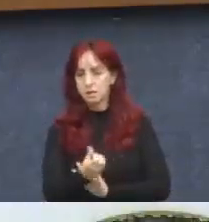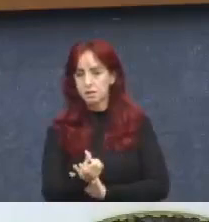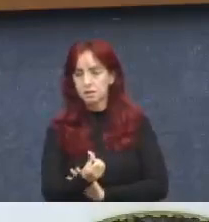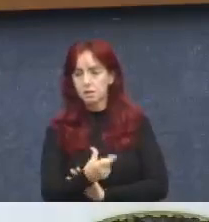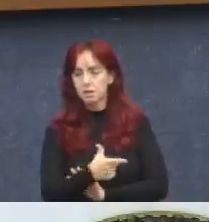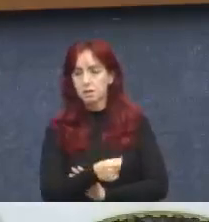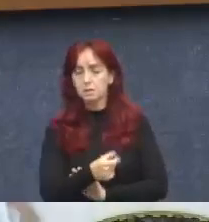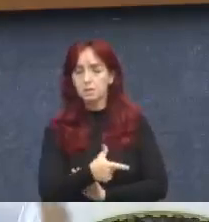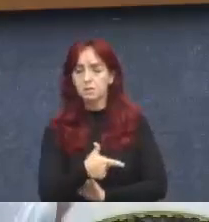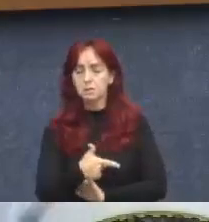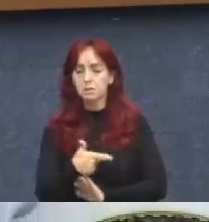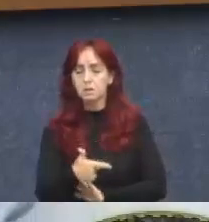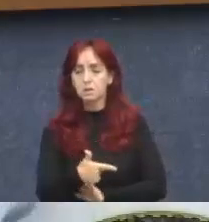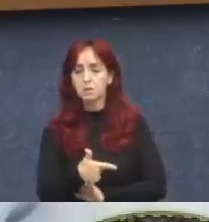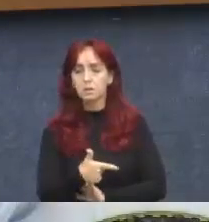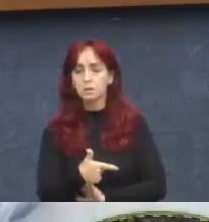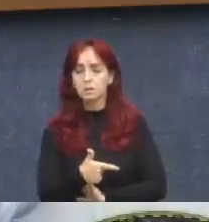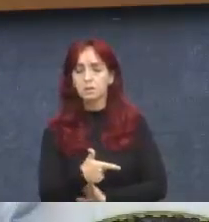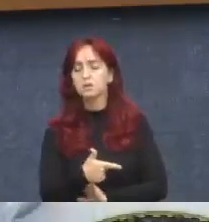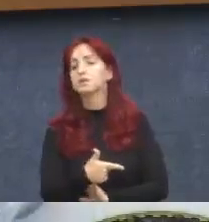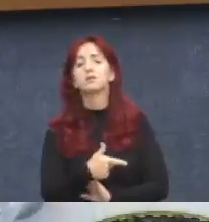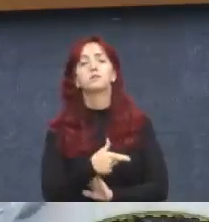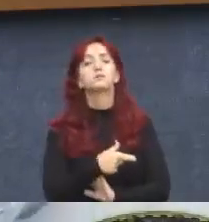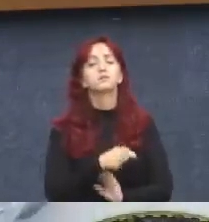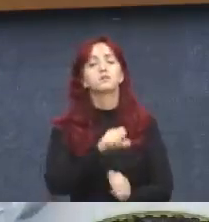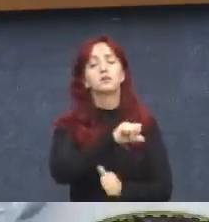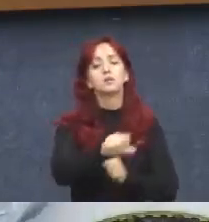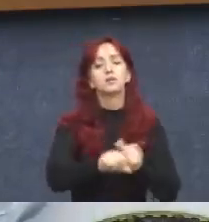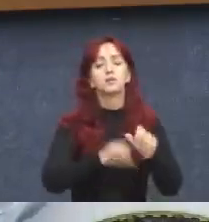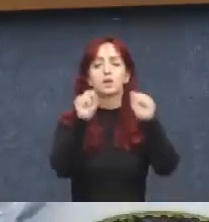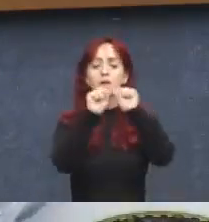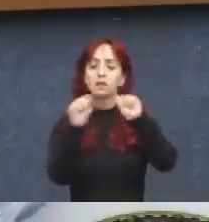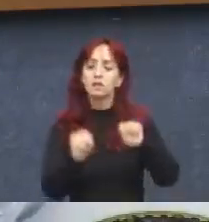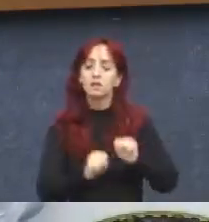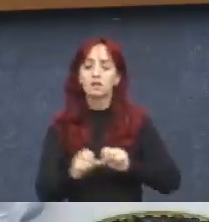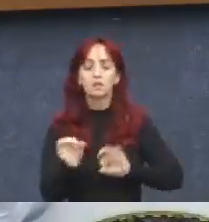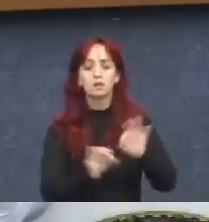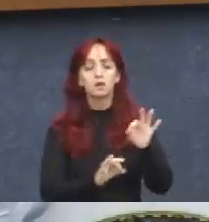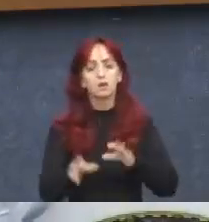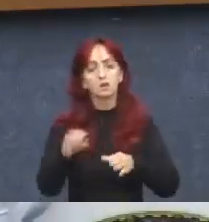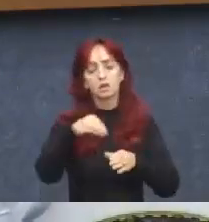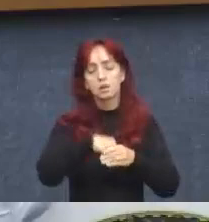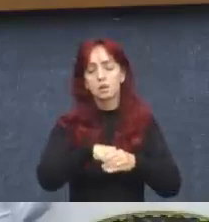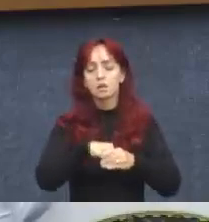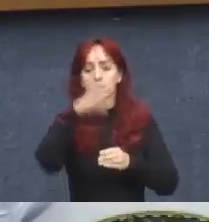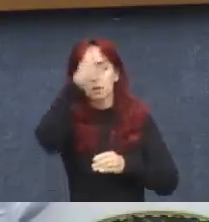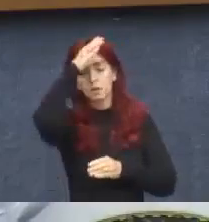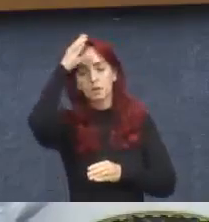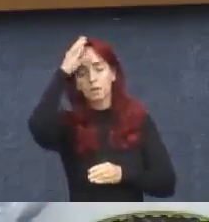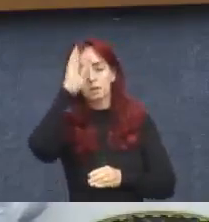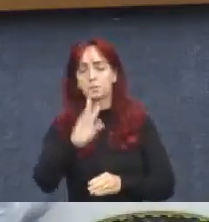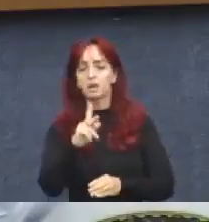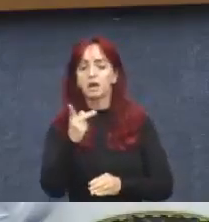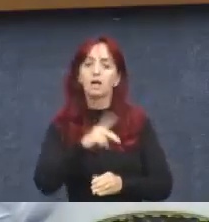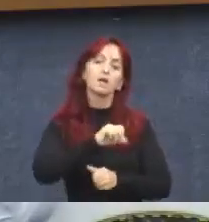de 2022, primeiro turno, reestrutura o sistema de controle interno da Câmara Municipal de Belo Horizonte e altera a